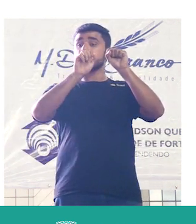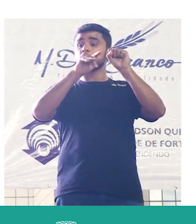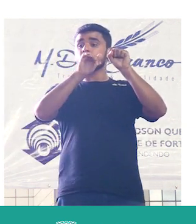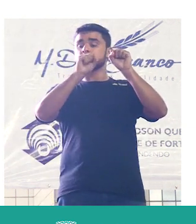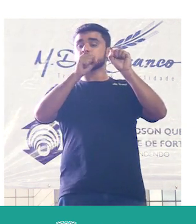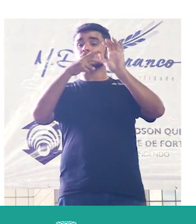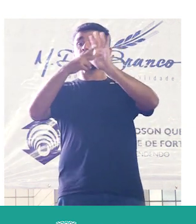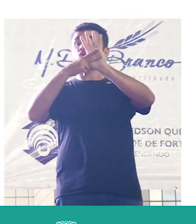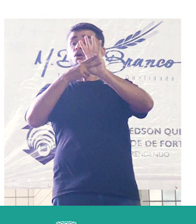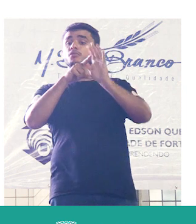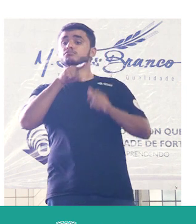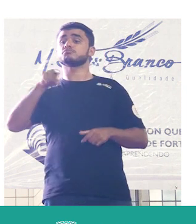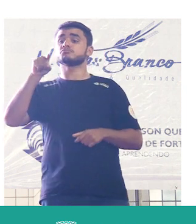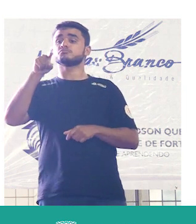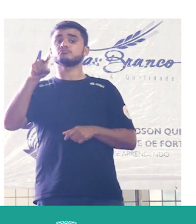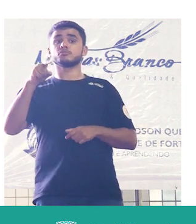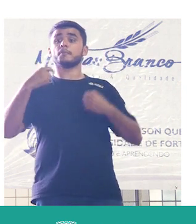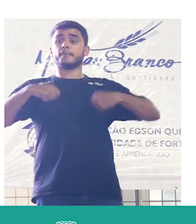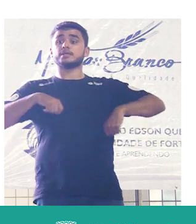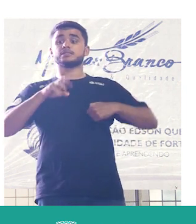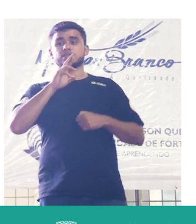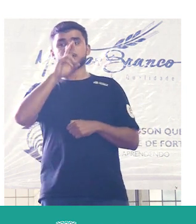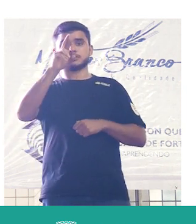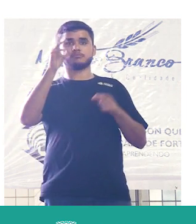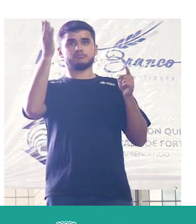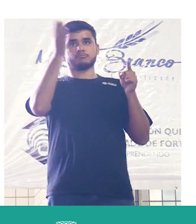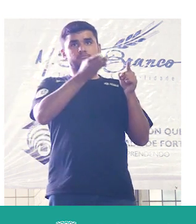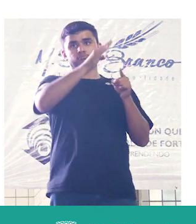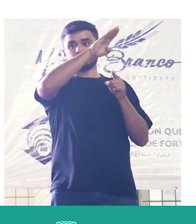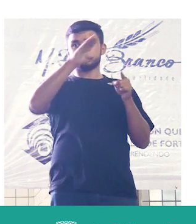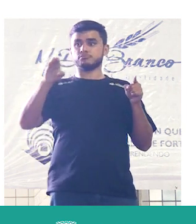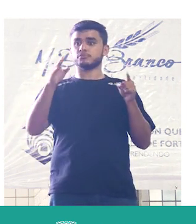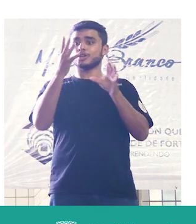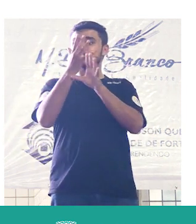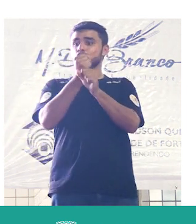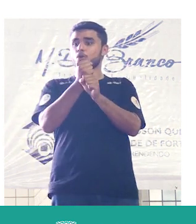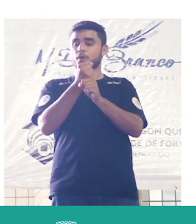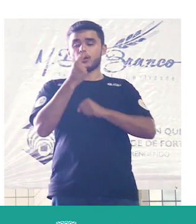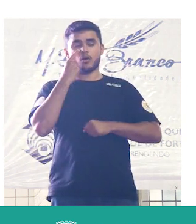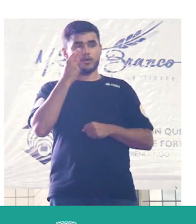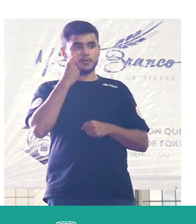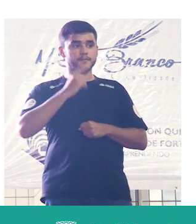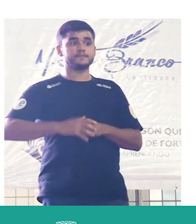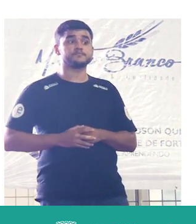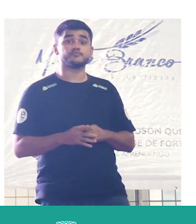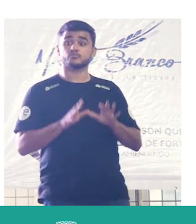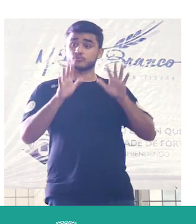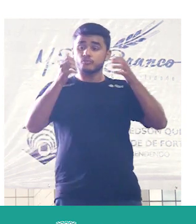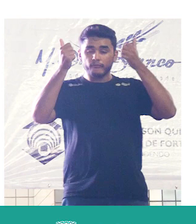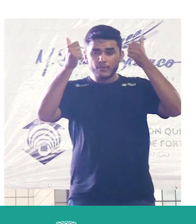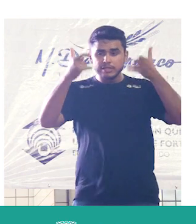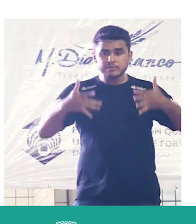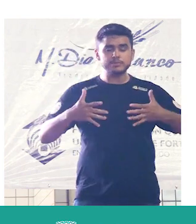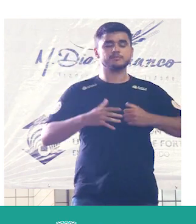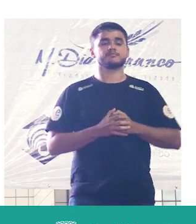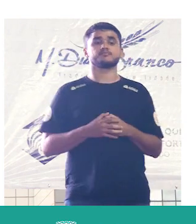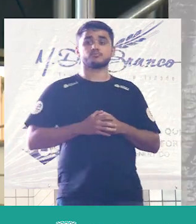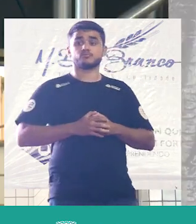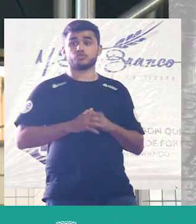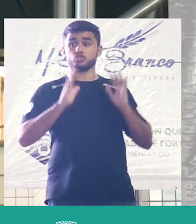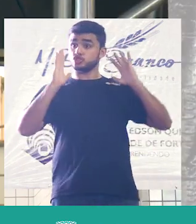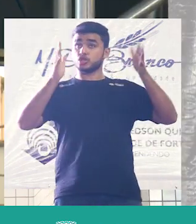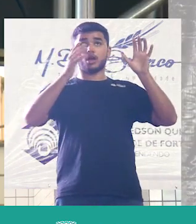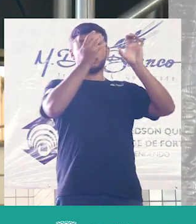Então tudo vai terminar numa regrinha de 3. Deixa eu dizer de novo o que foi que eu fiz, pessoal. Armei